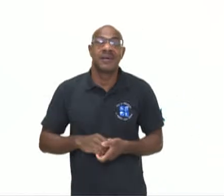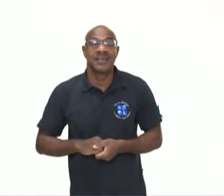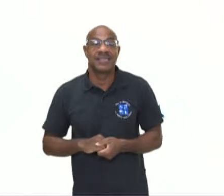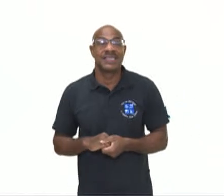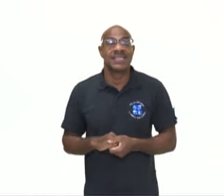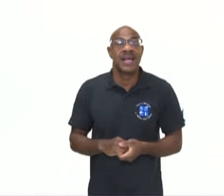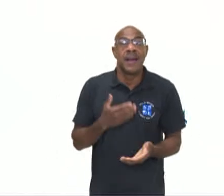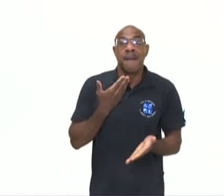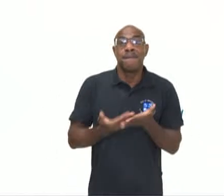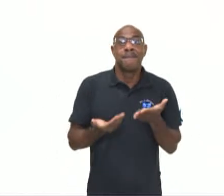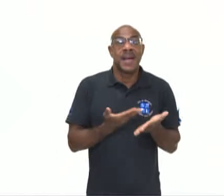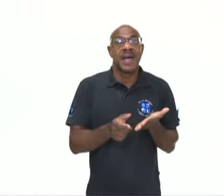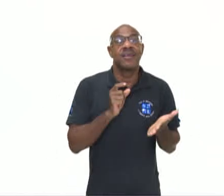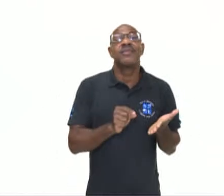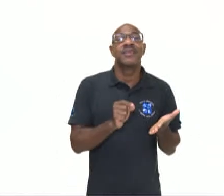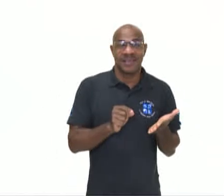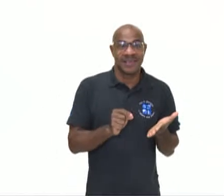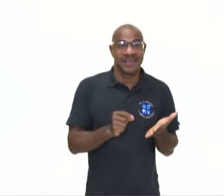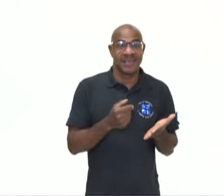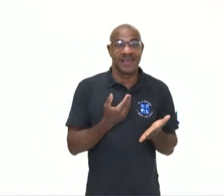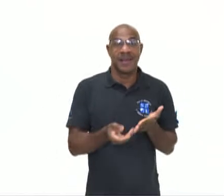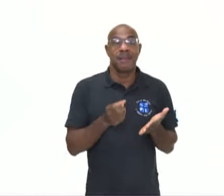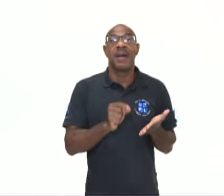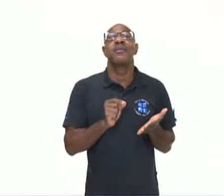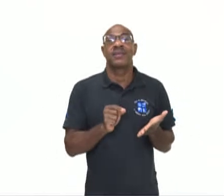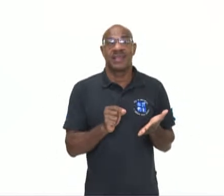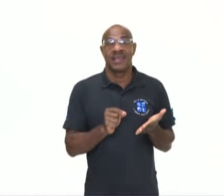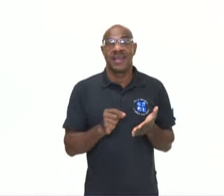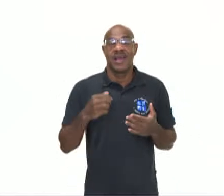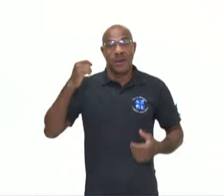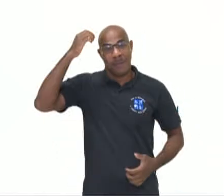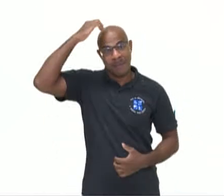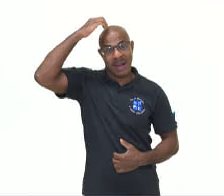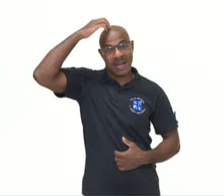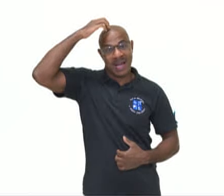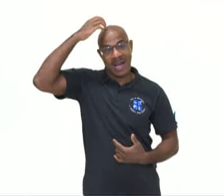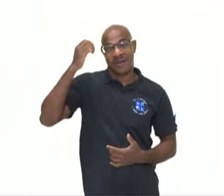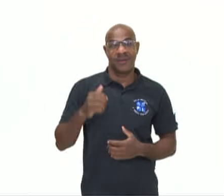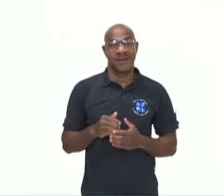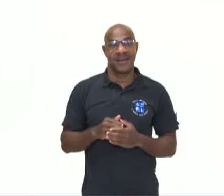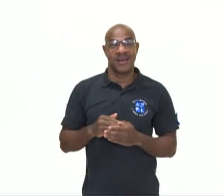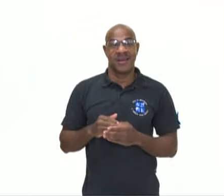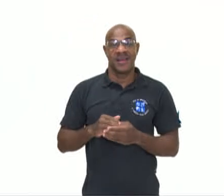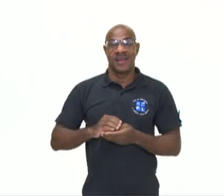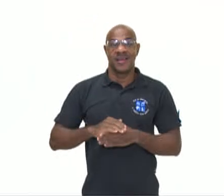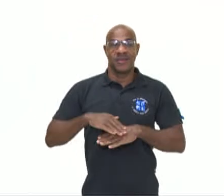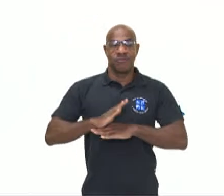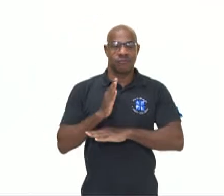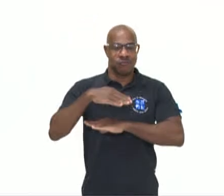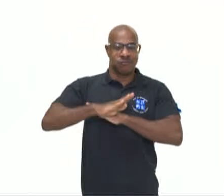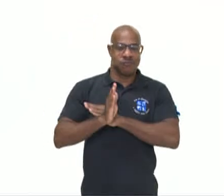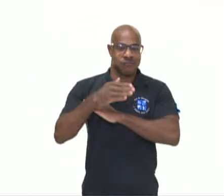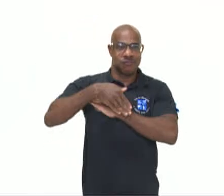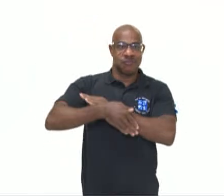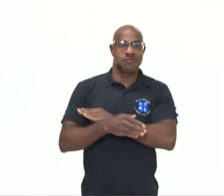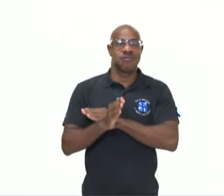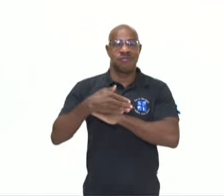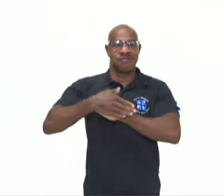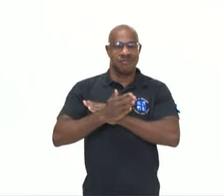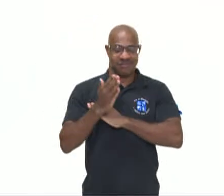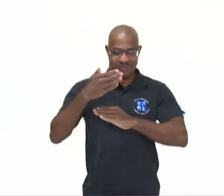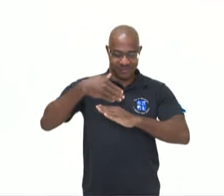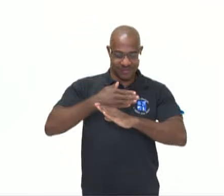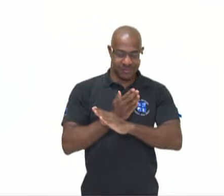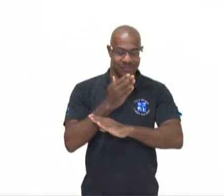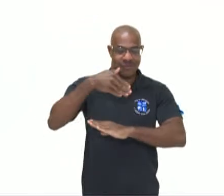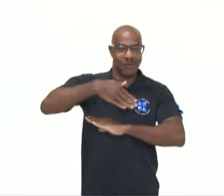do golfinho e de nós, é claro, os seres humanos. Olha lá, gente. O tamanho do porco de estimação não passa de